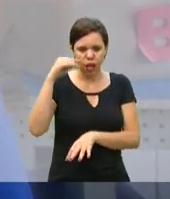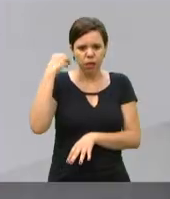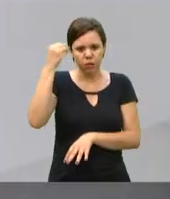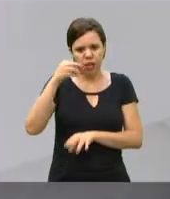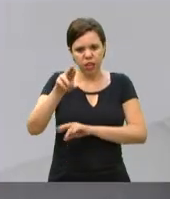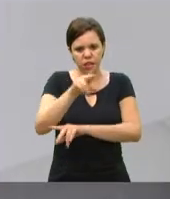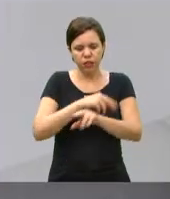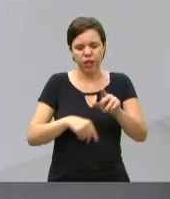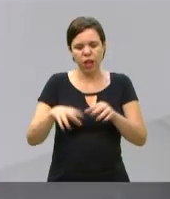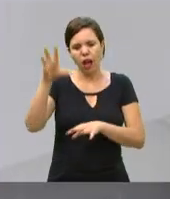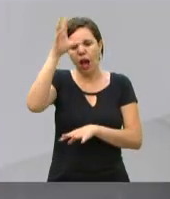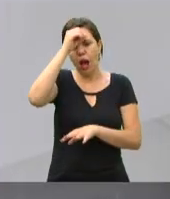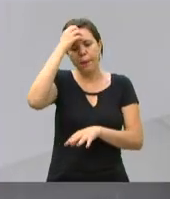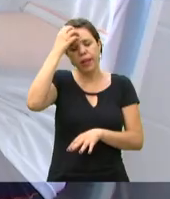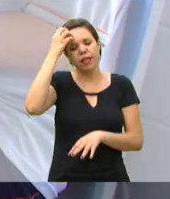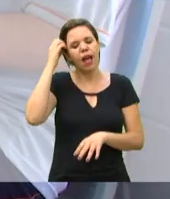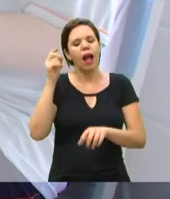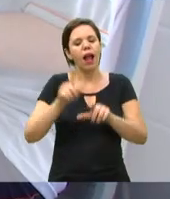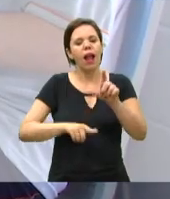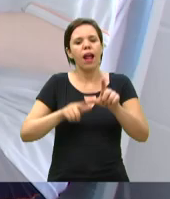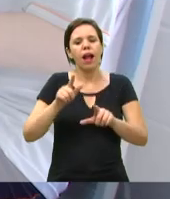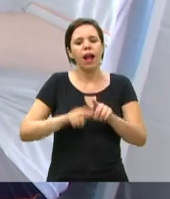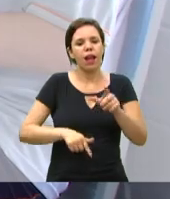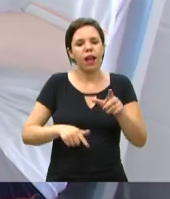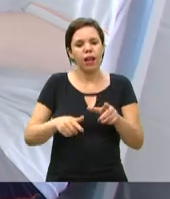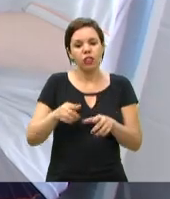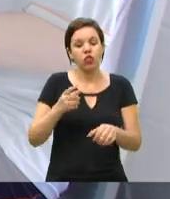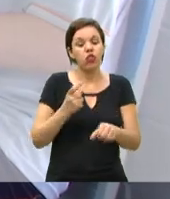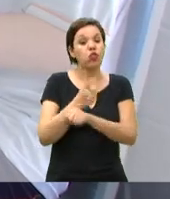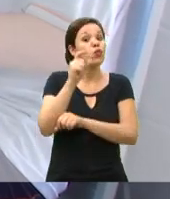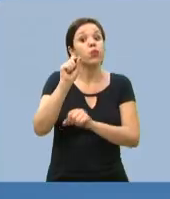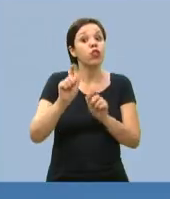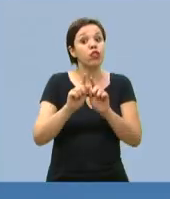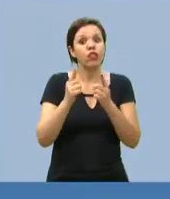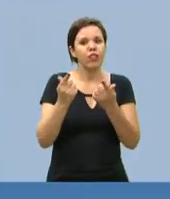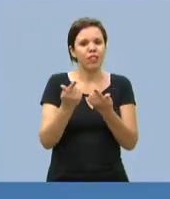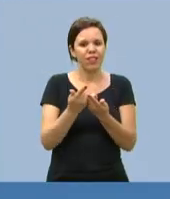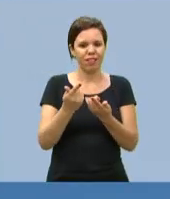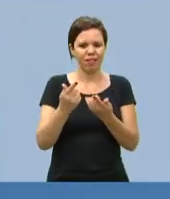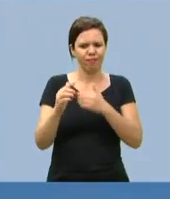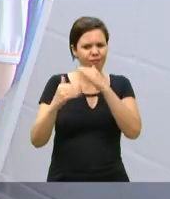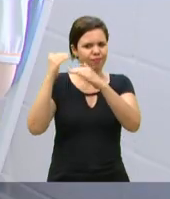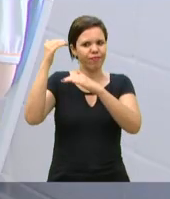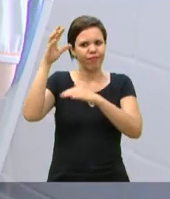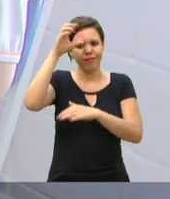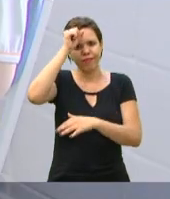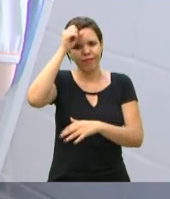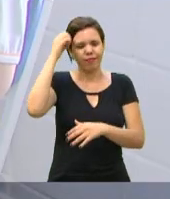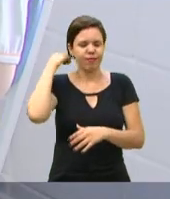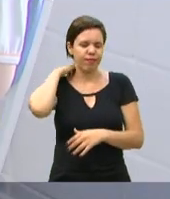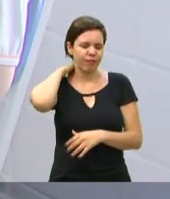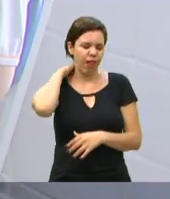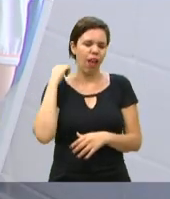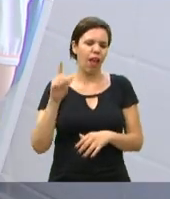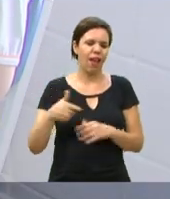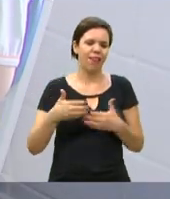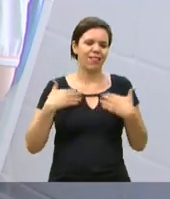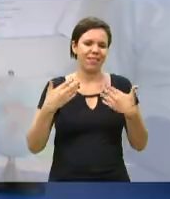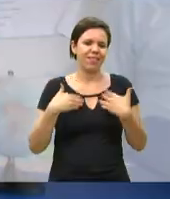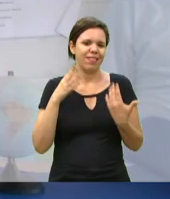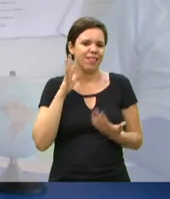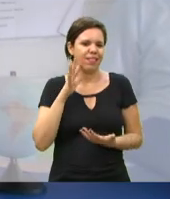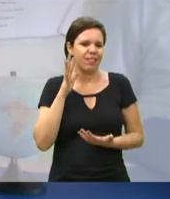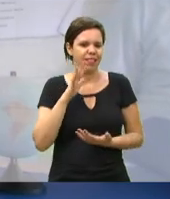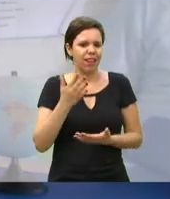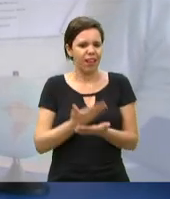particularidades. Aprender as letras, desvendar a geografia, ir muito além. Aprender é divertido.